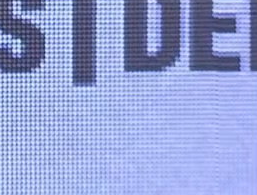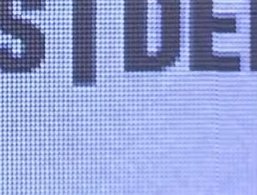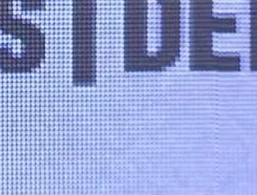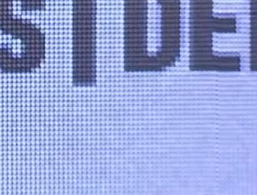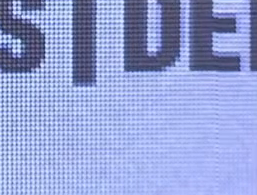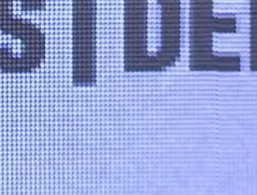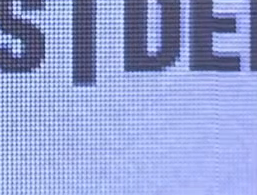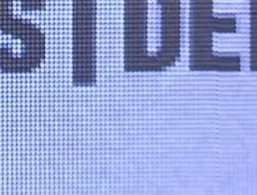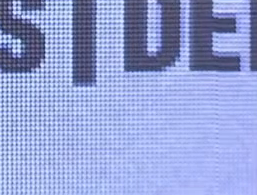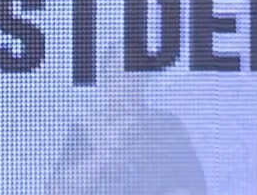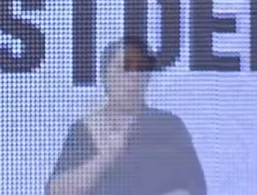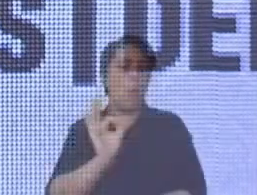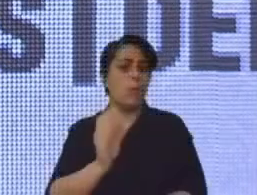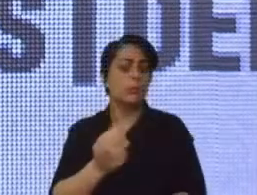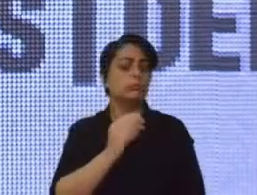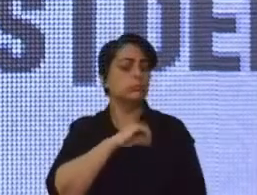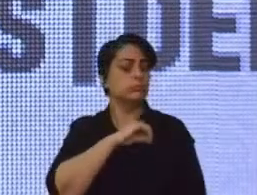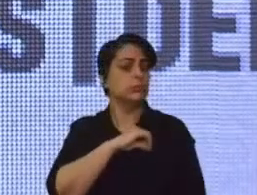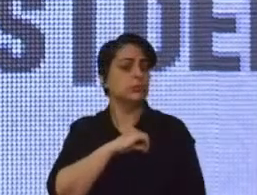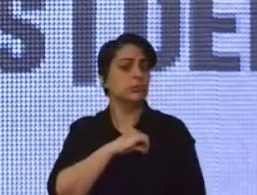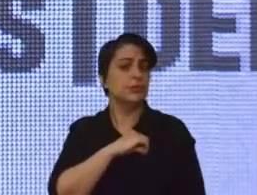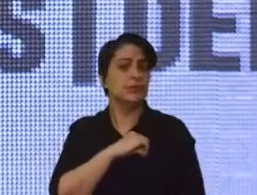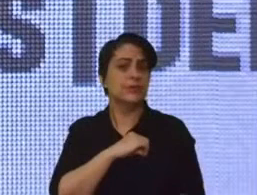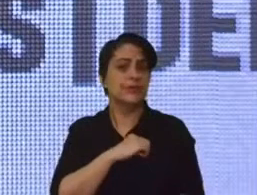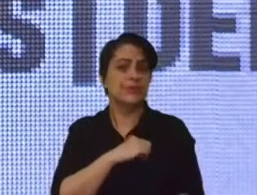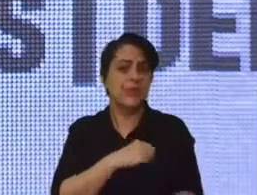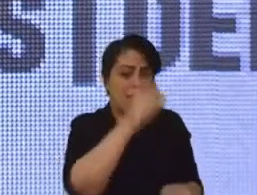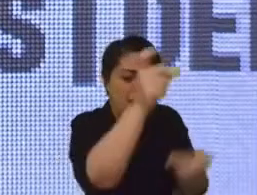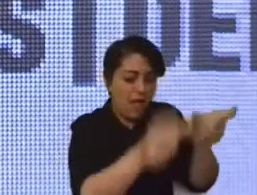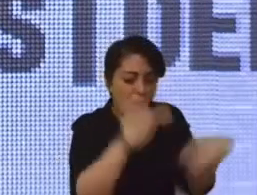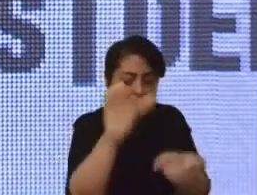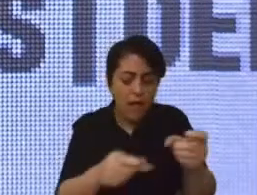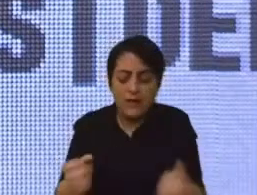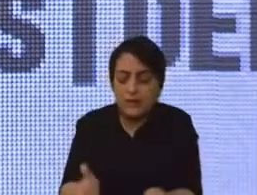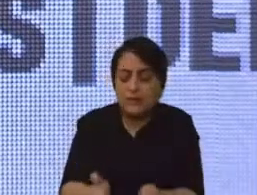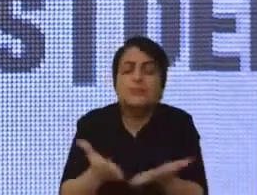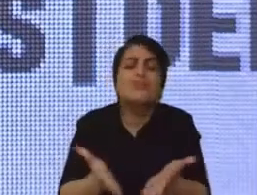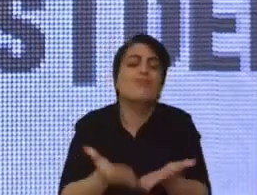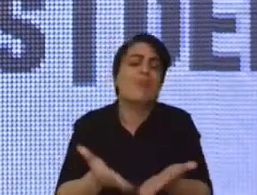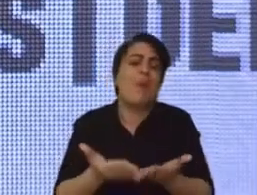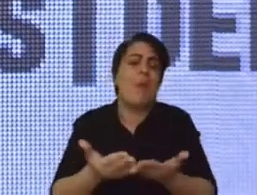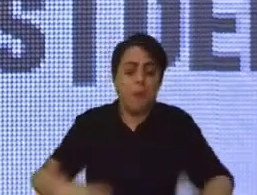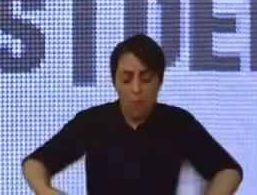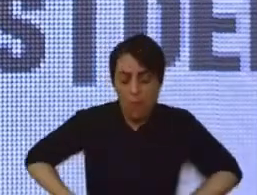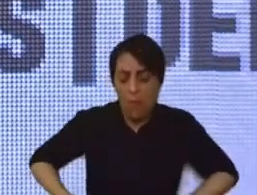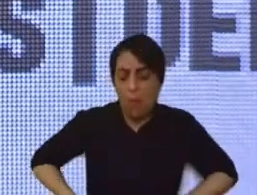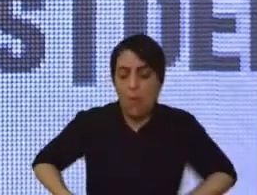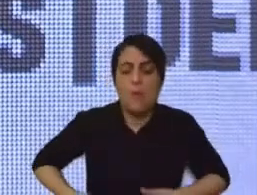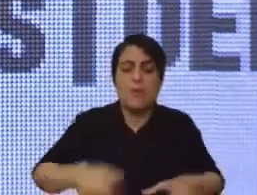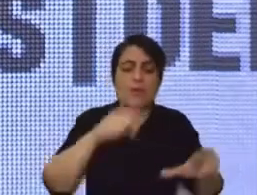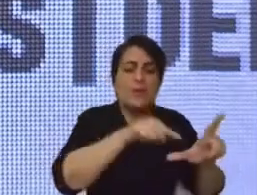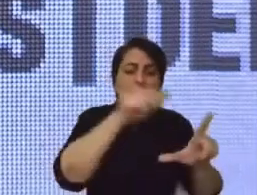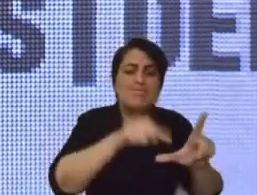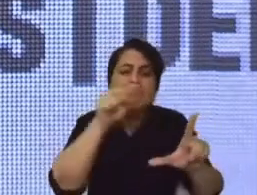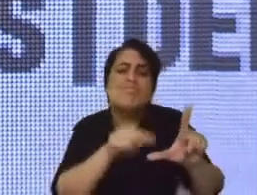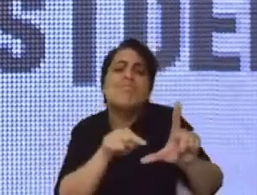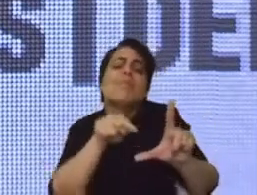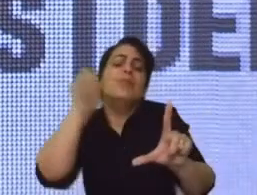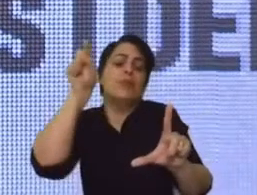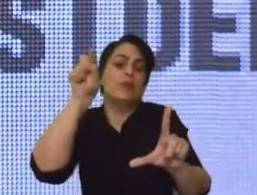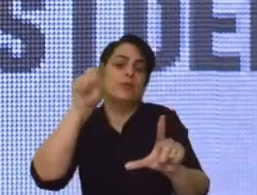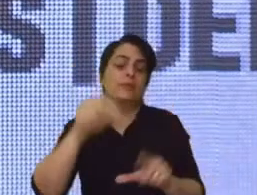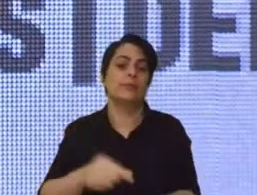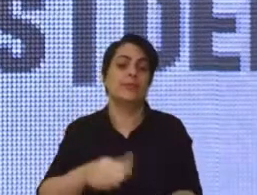pobreza, a extrema pobreza e a fome. Em pesquisa recente, cerca de 19 milhões de